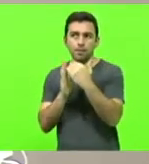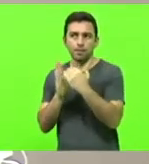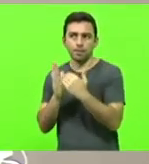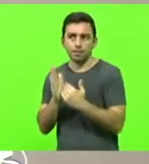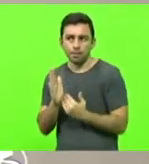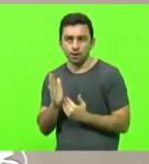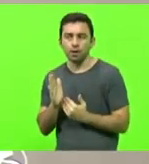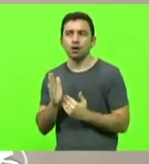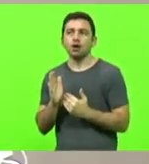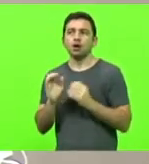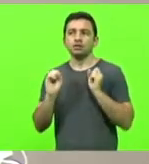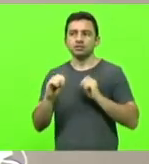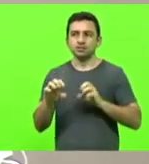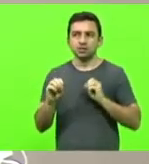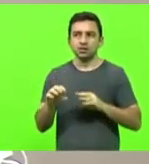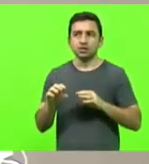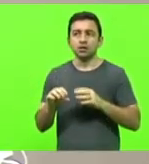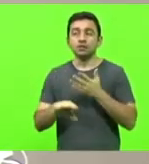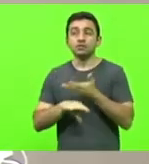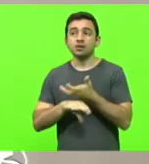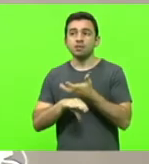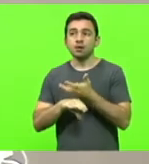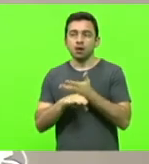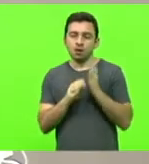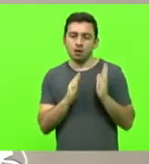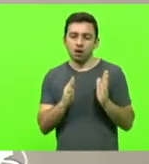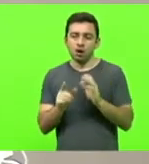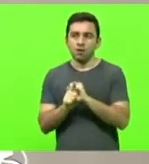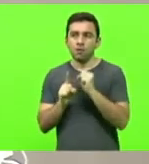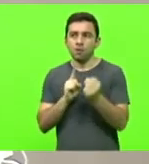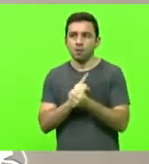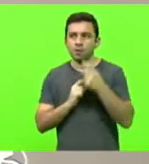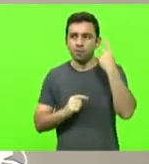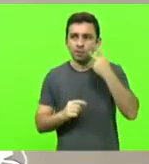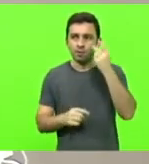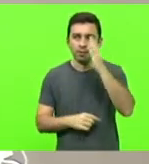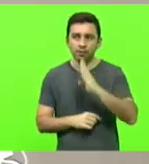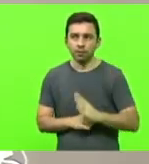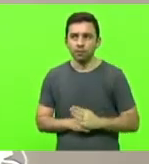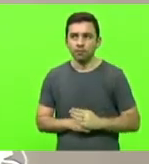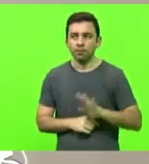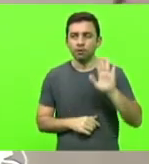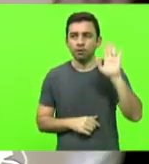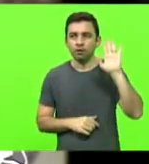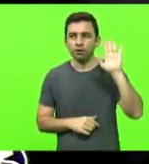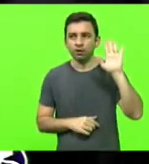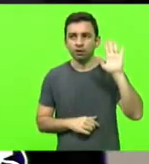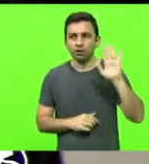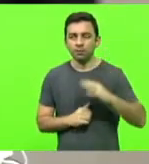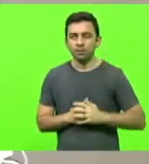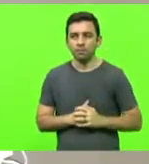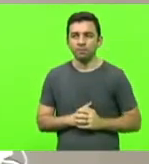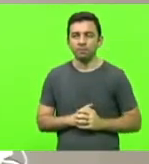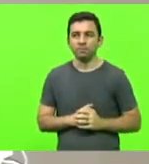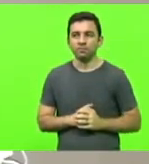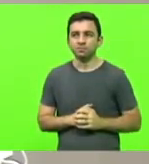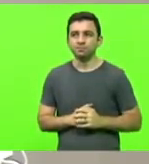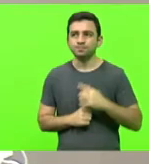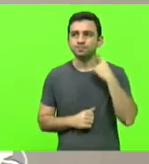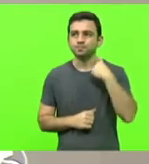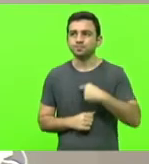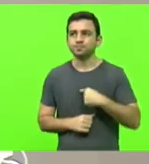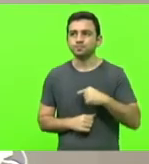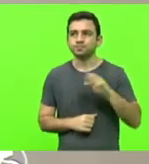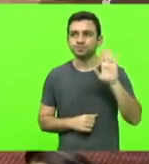básica a disciplina de organização social e política brasileira, em discussão. Senhor presidente. Com a palavra, deputado Silvio Drevec. Obrigado,